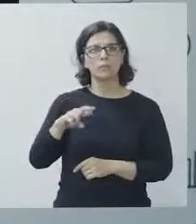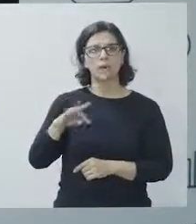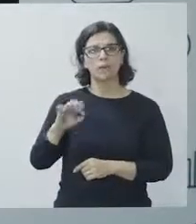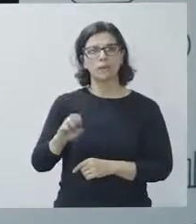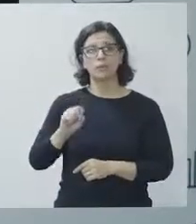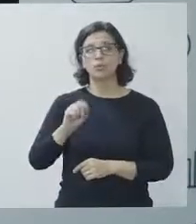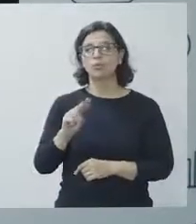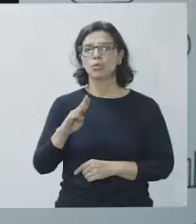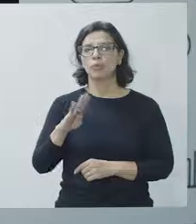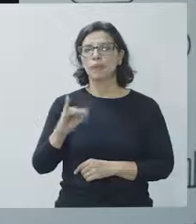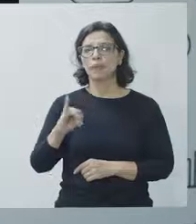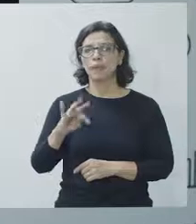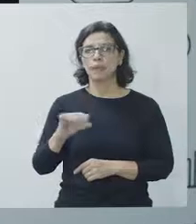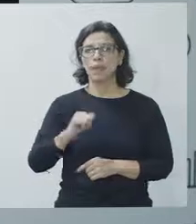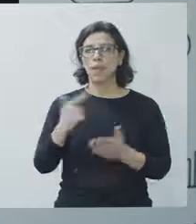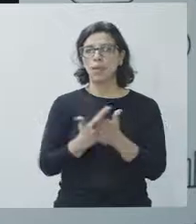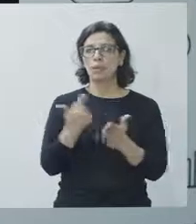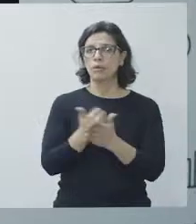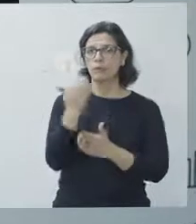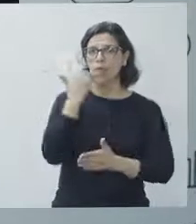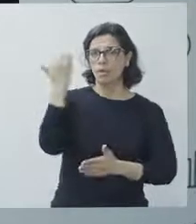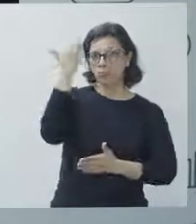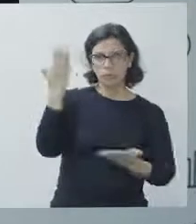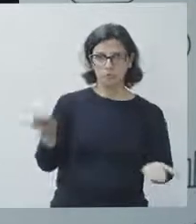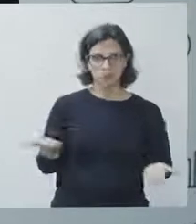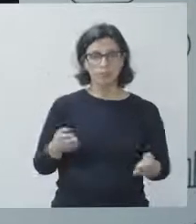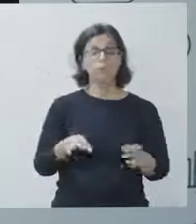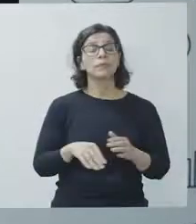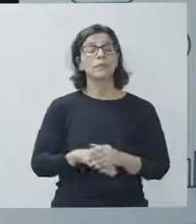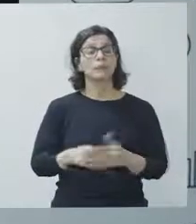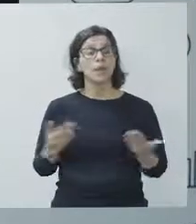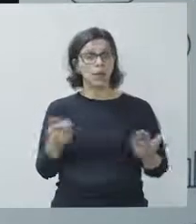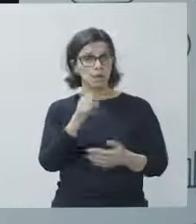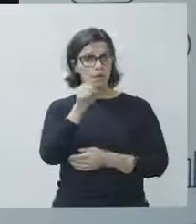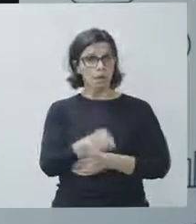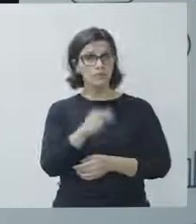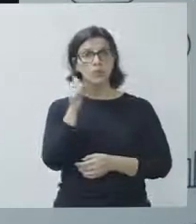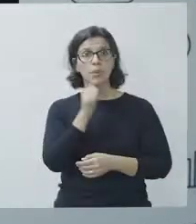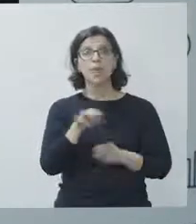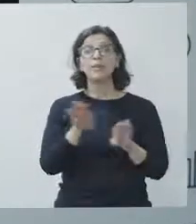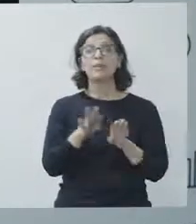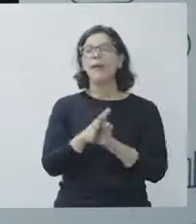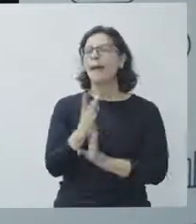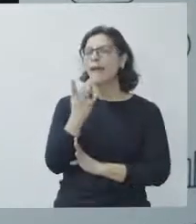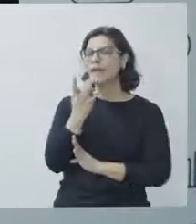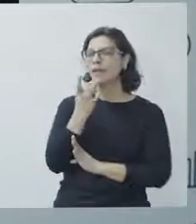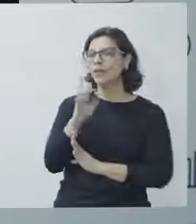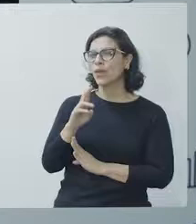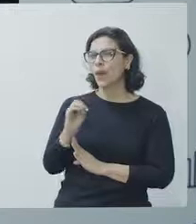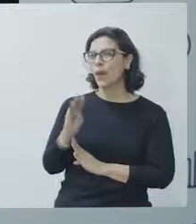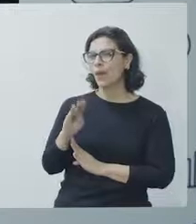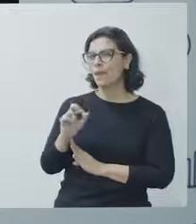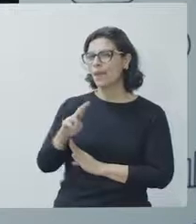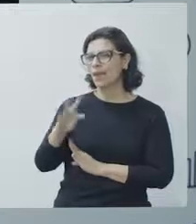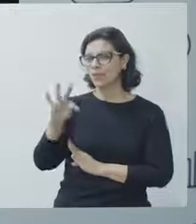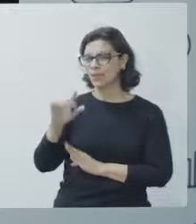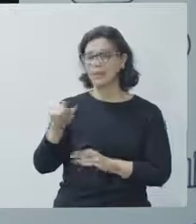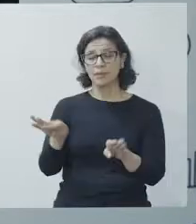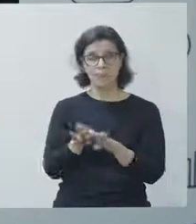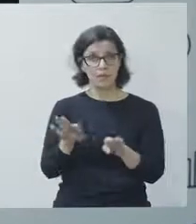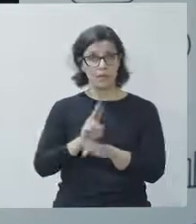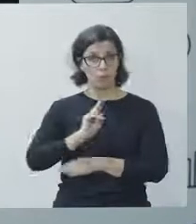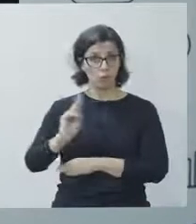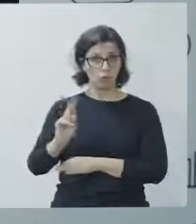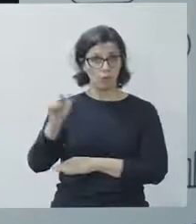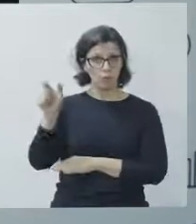uma literatura mais adulta. E já que ela tem aquele pseudônimo, lembra o pseudônimo do Robert? Já que ela tem